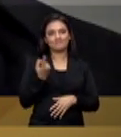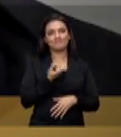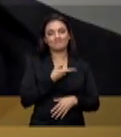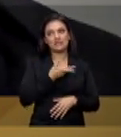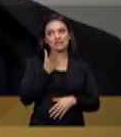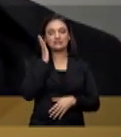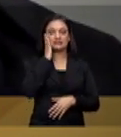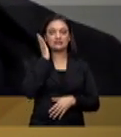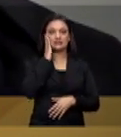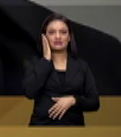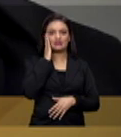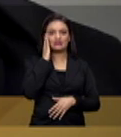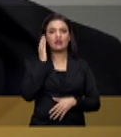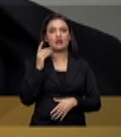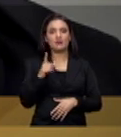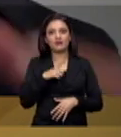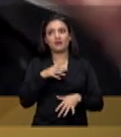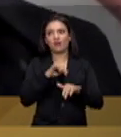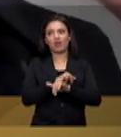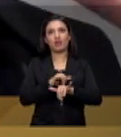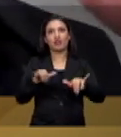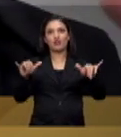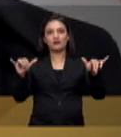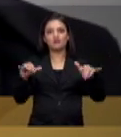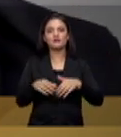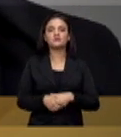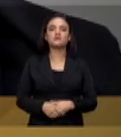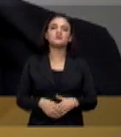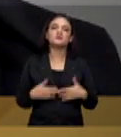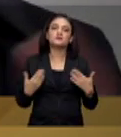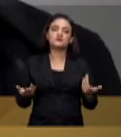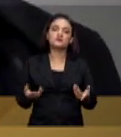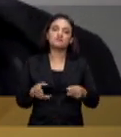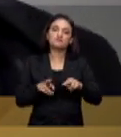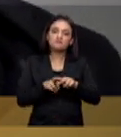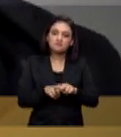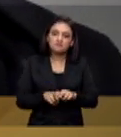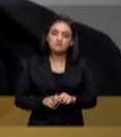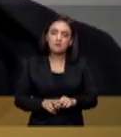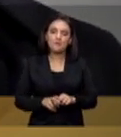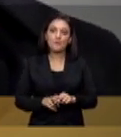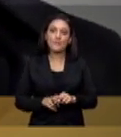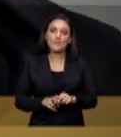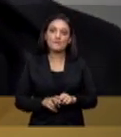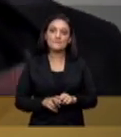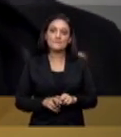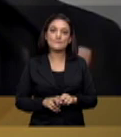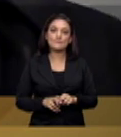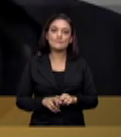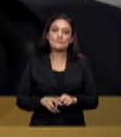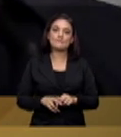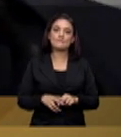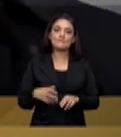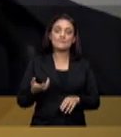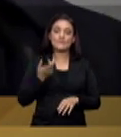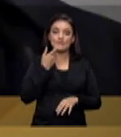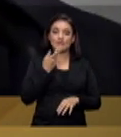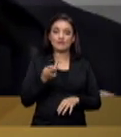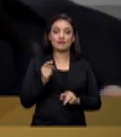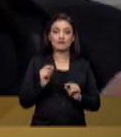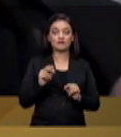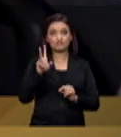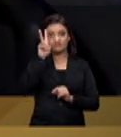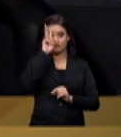grande repercussão histórica. Então, eu gostaria de refazer essa colocação, lembrar que, de